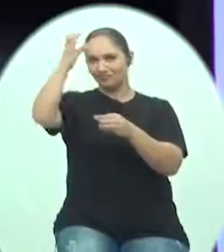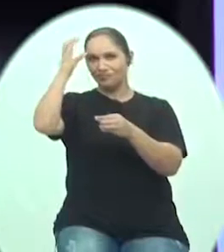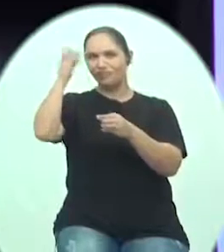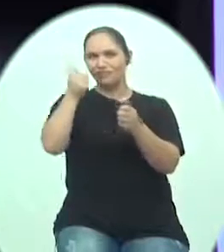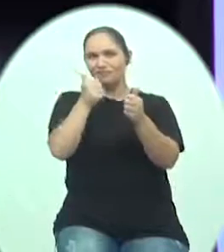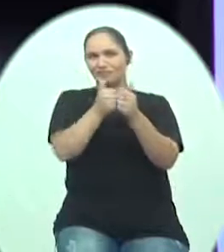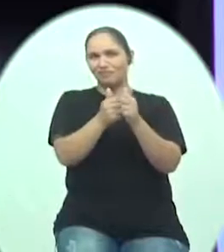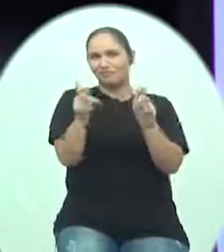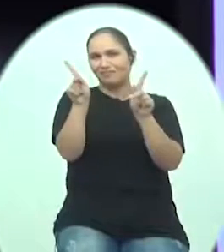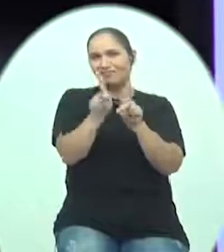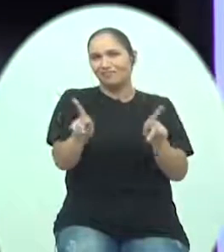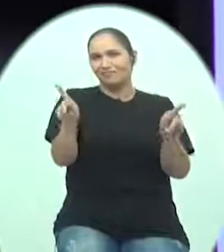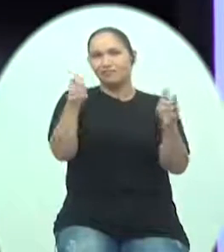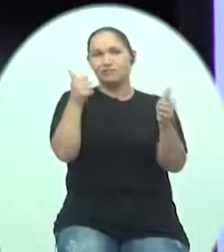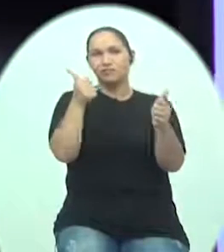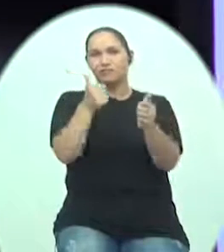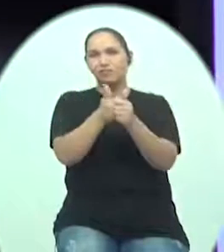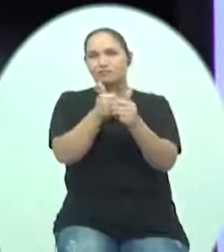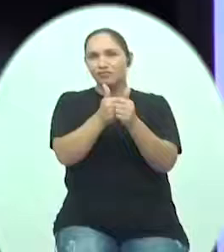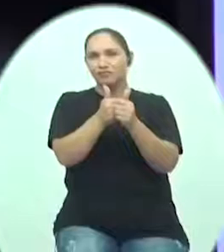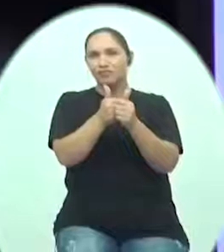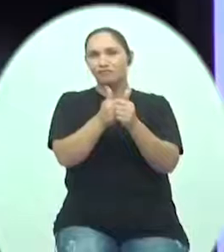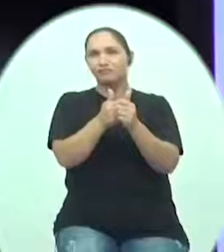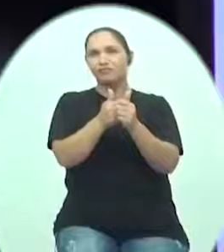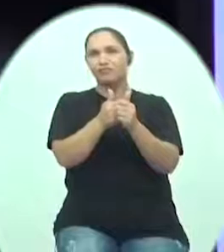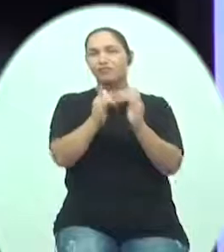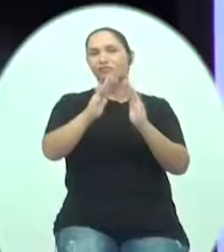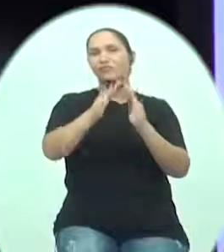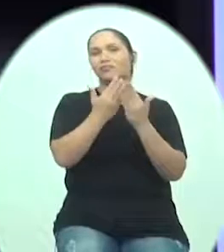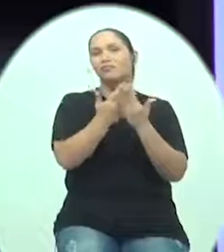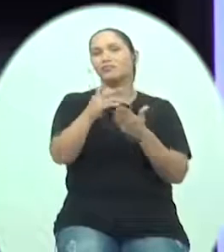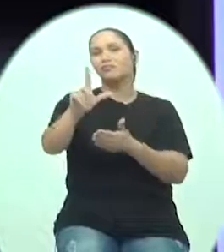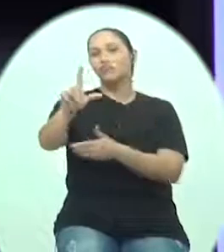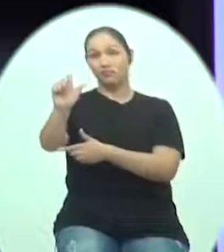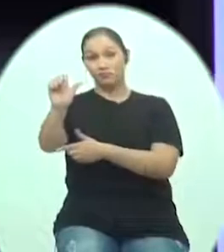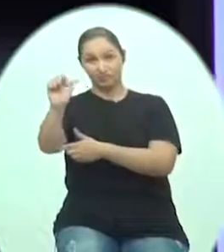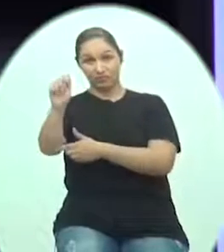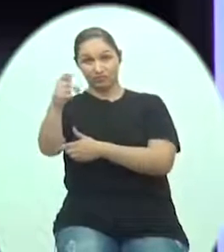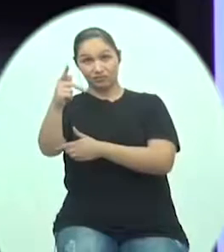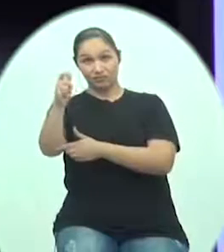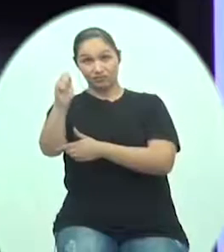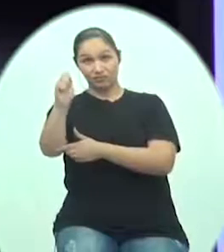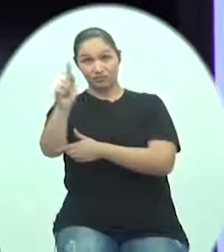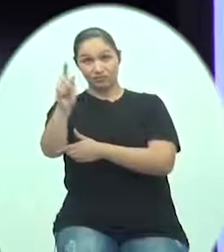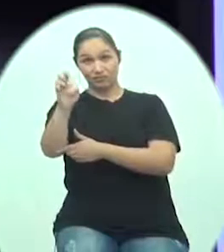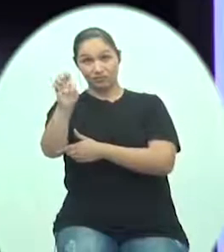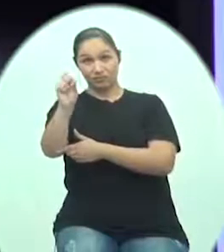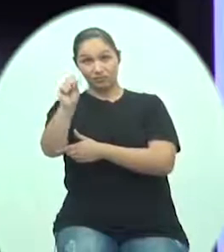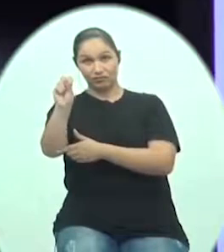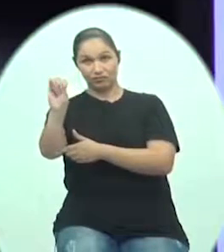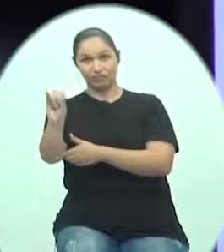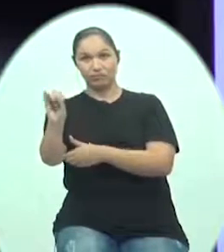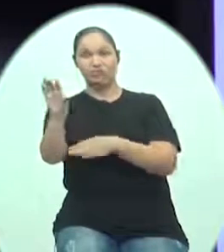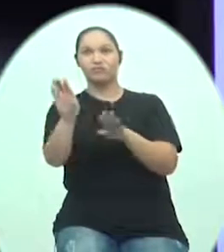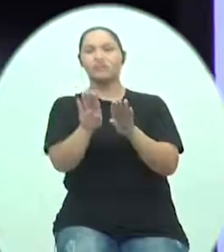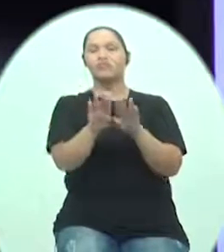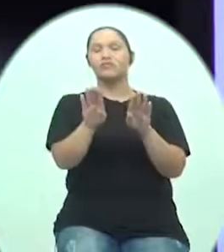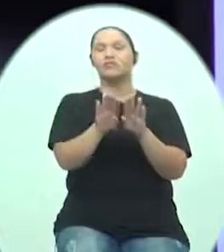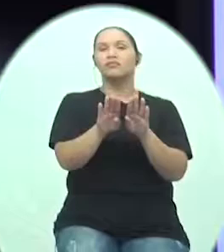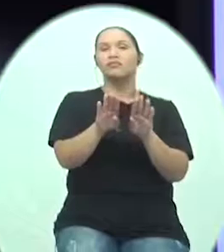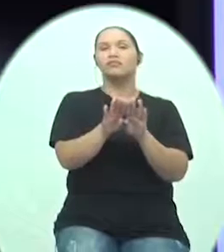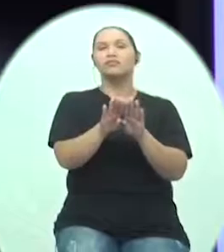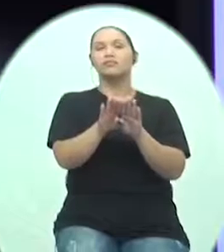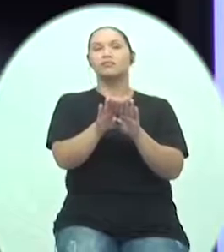colégio lapagesse aquela antiga a gente falava antiga não a galeria e luz cavaler que ali era o nosso shopping